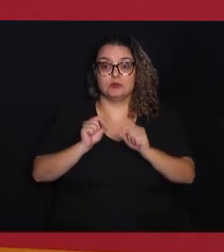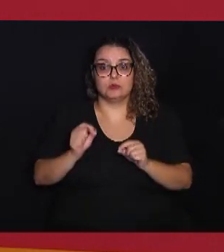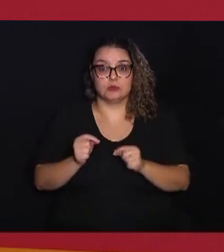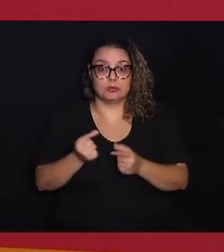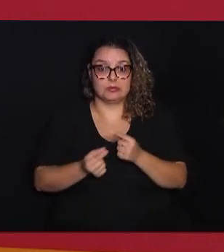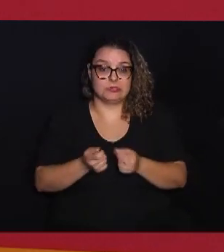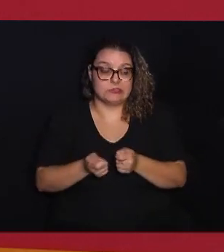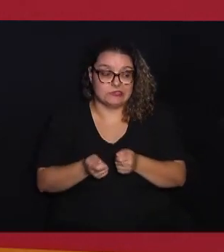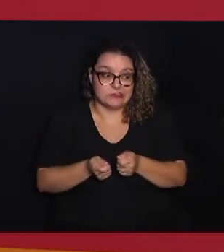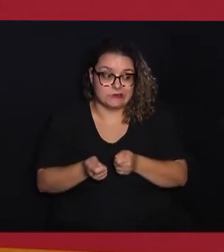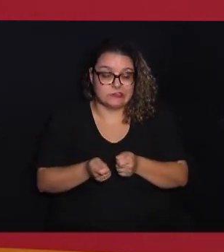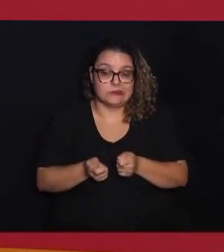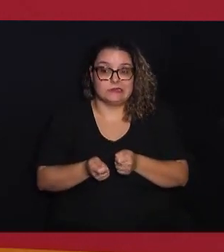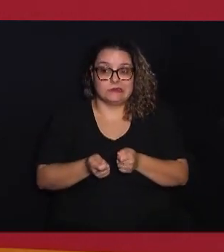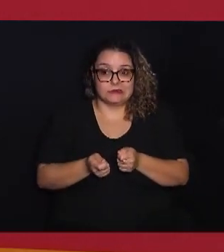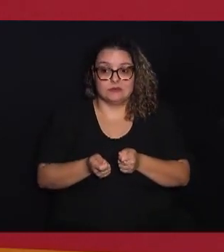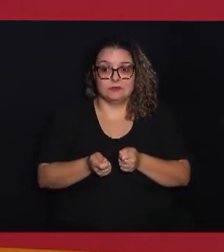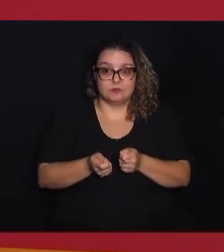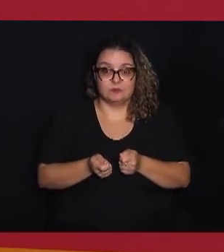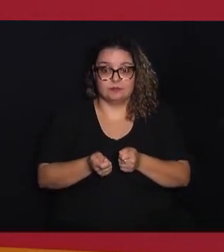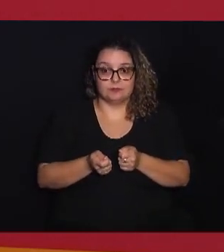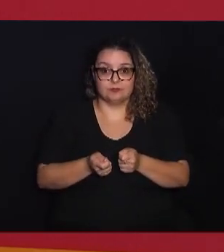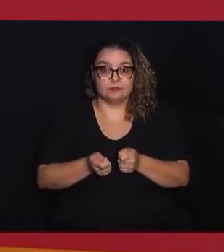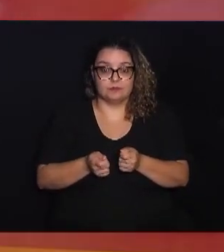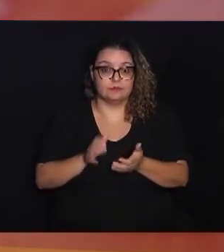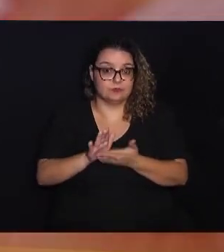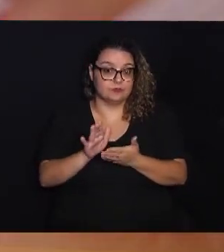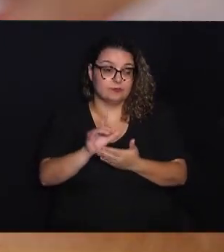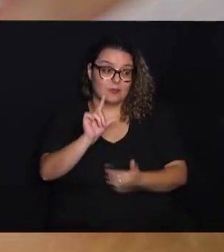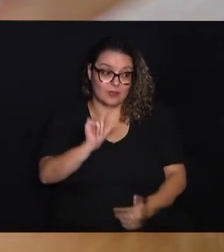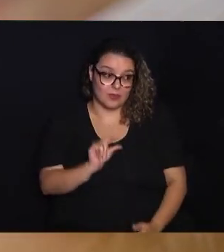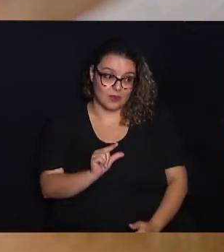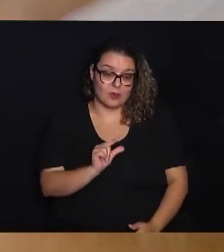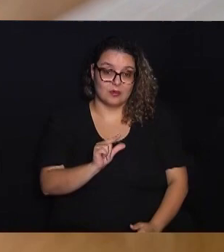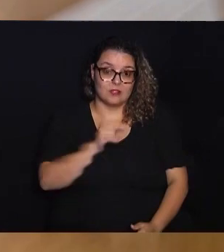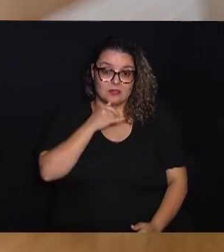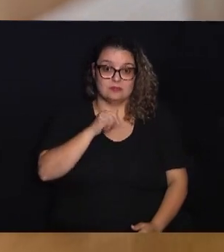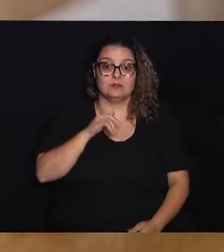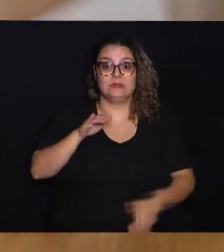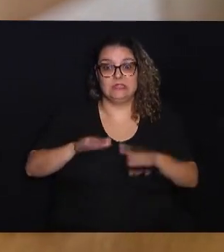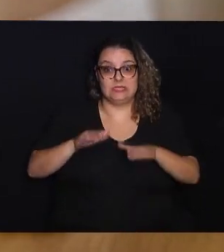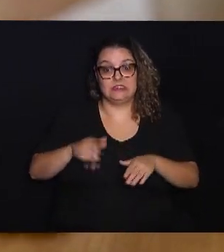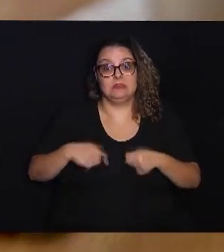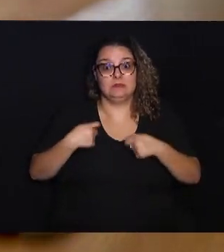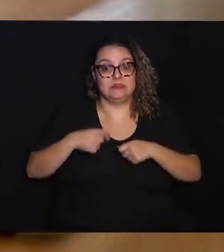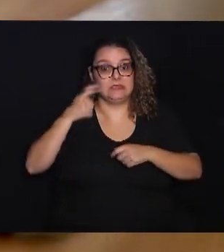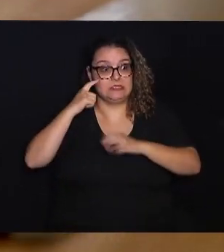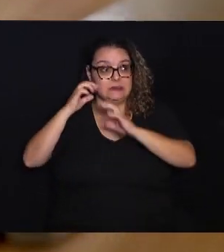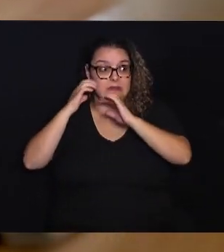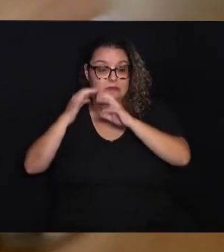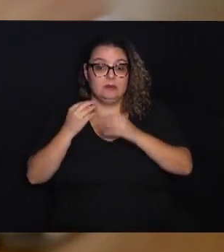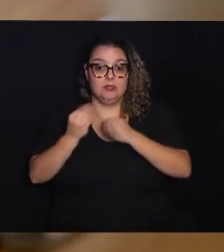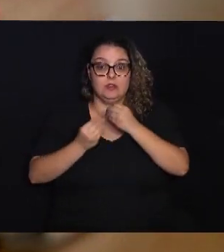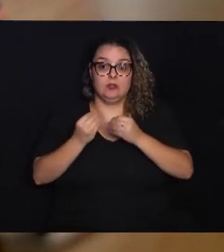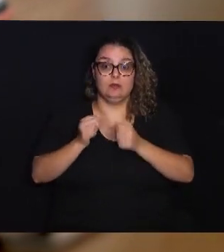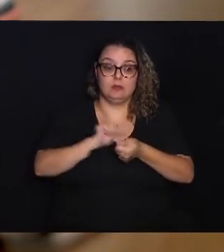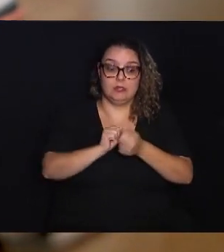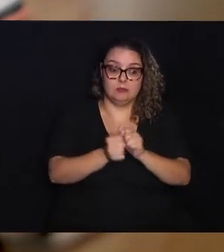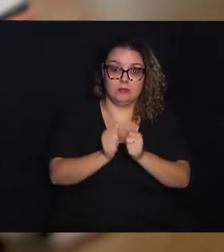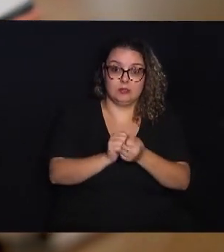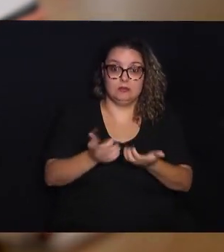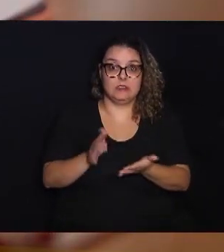quem já está com o orçamento mais apertado, né, mesmo quem consome pouca energia, talvez precise pensar